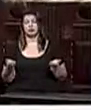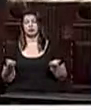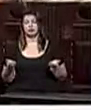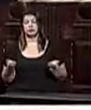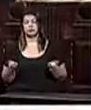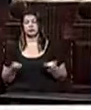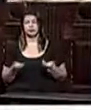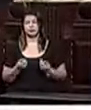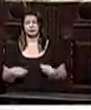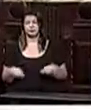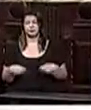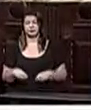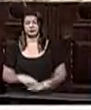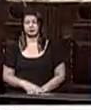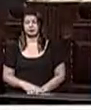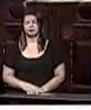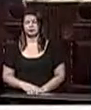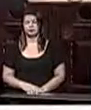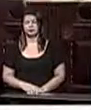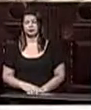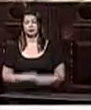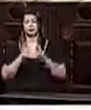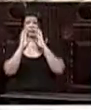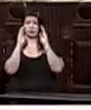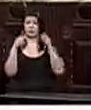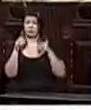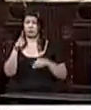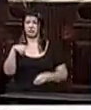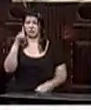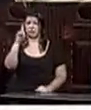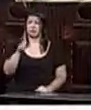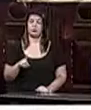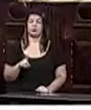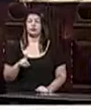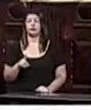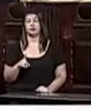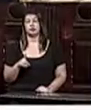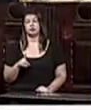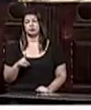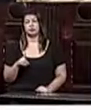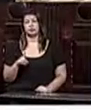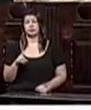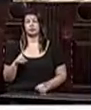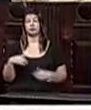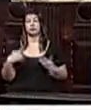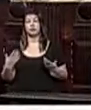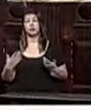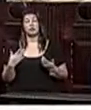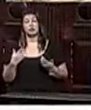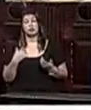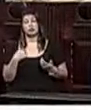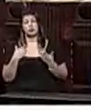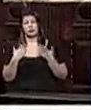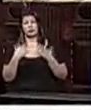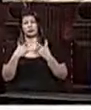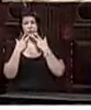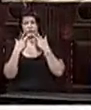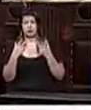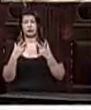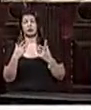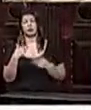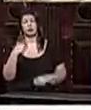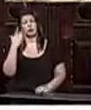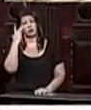de afinal de contas, atendimento de um direito há tantos anos represado. Portanto, eu queria dizer a Vossa Excelência que acho